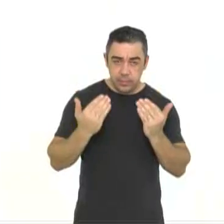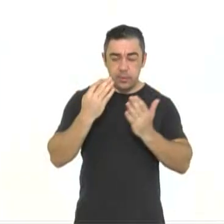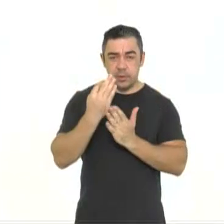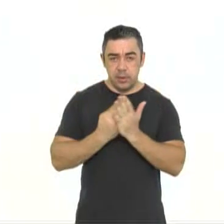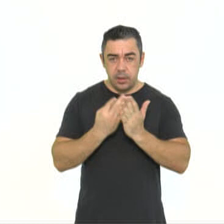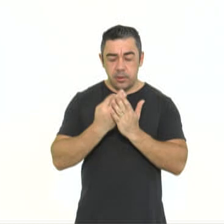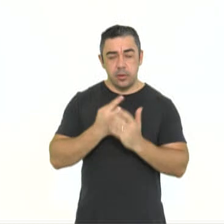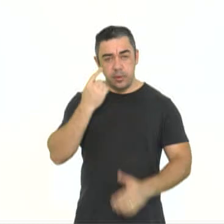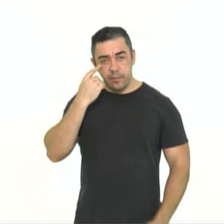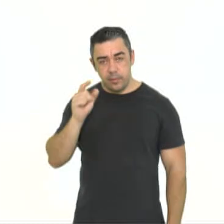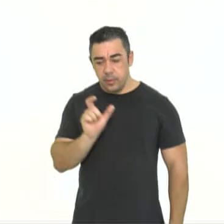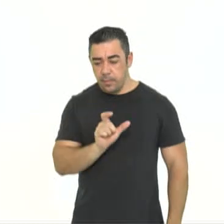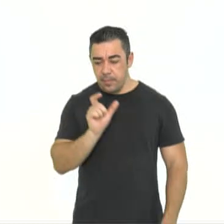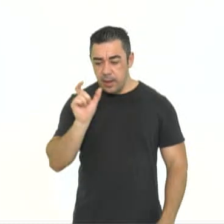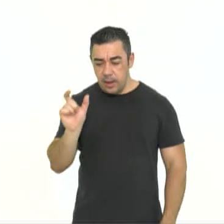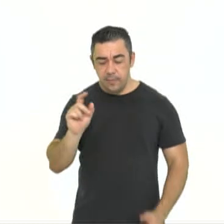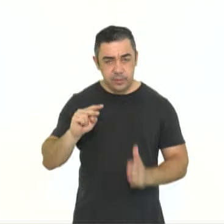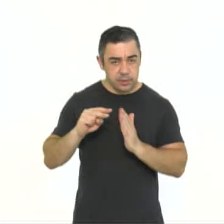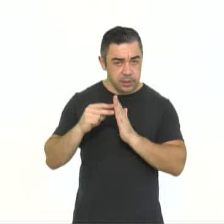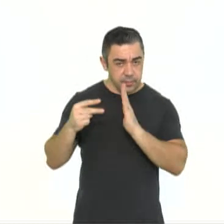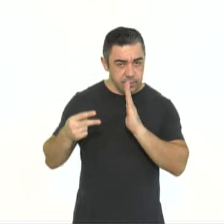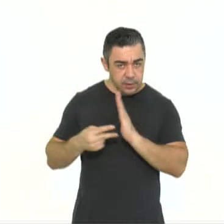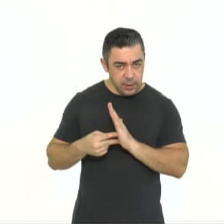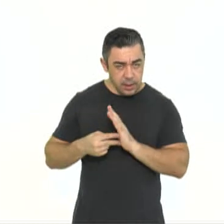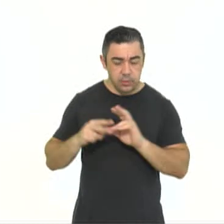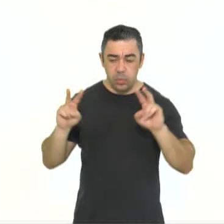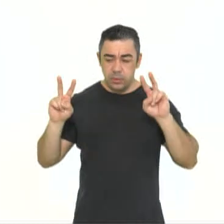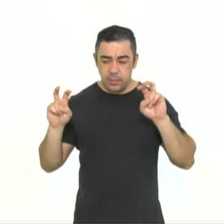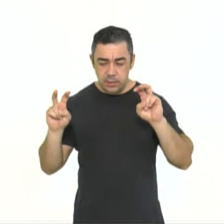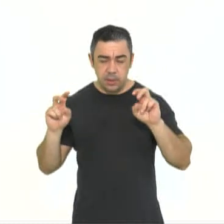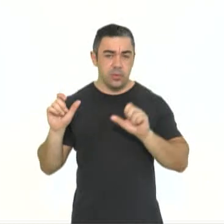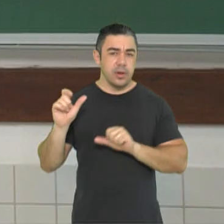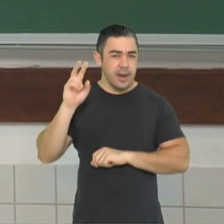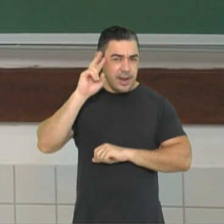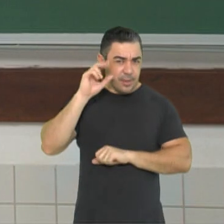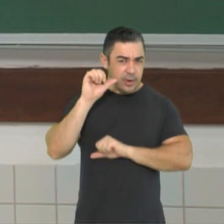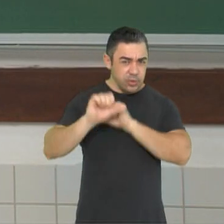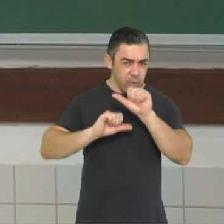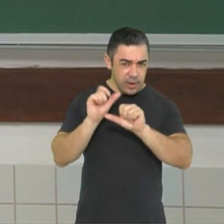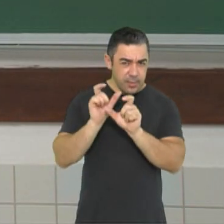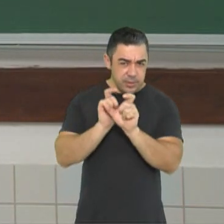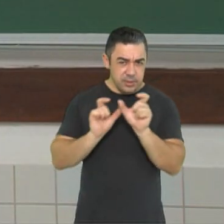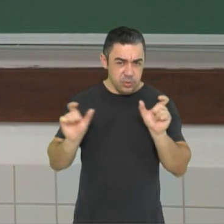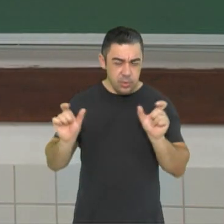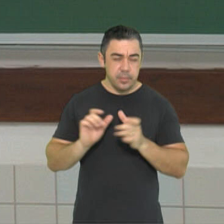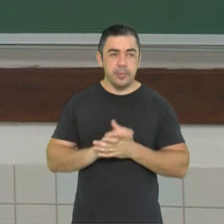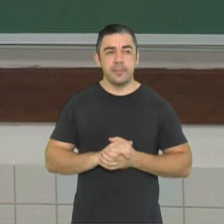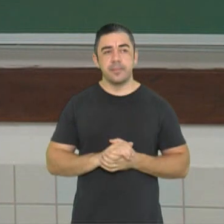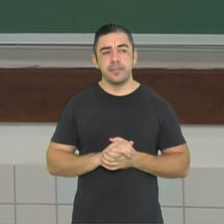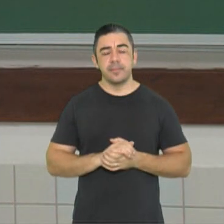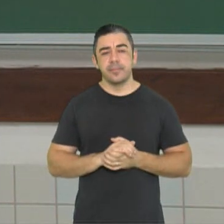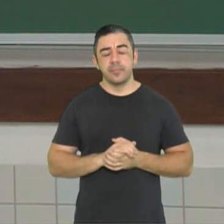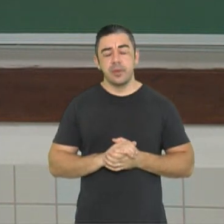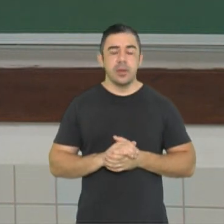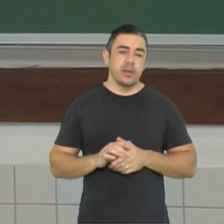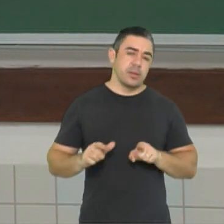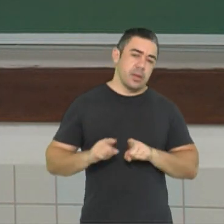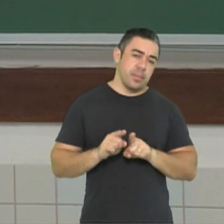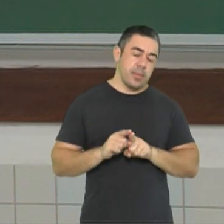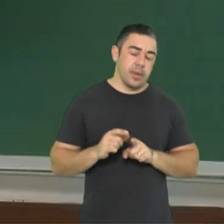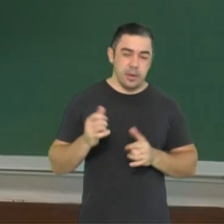inferimos o sentido de uma palavra ou expressão, então aquelas trocas, por sinônimos é importante, inferimos uma